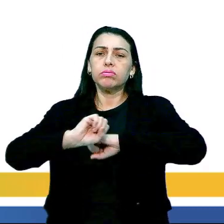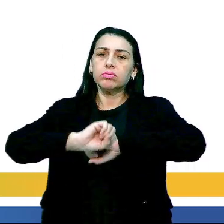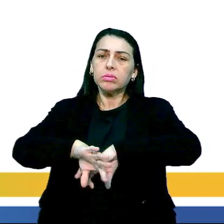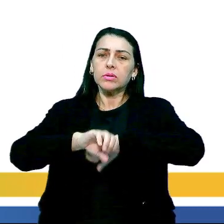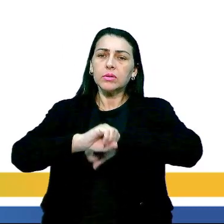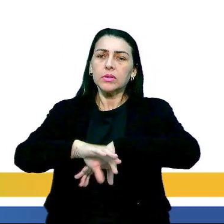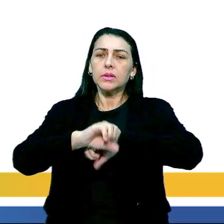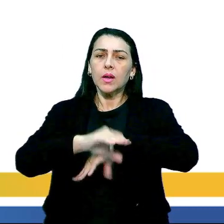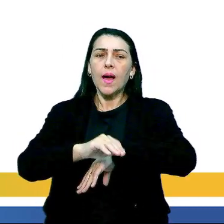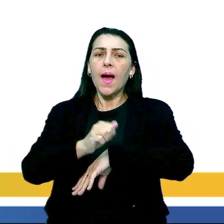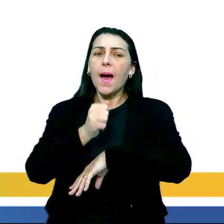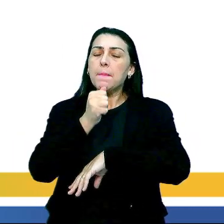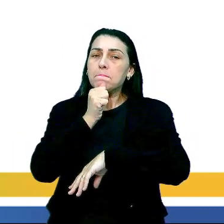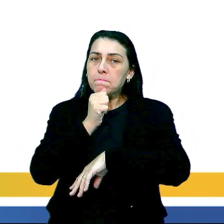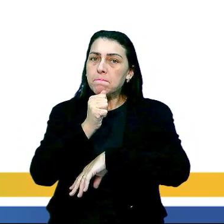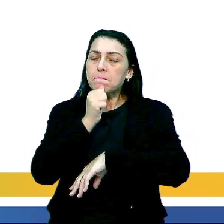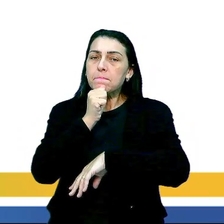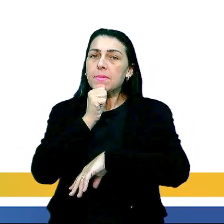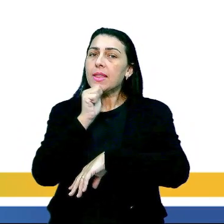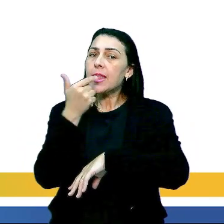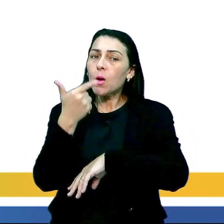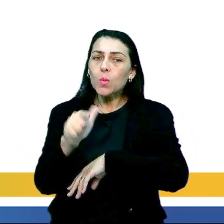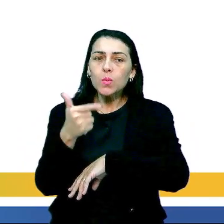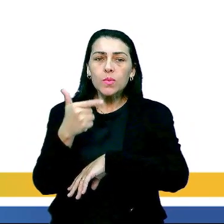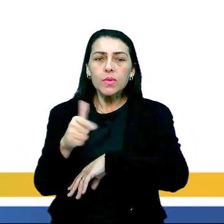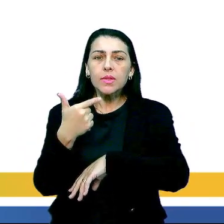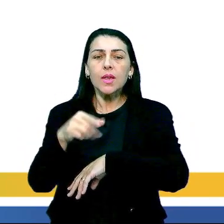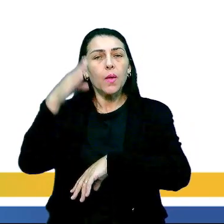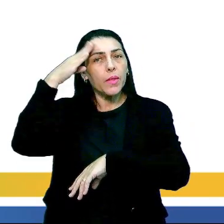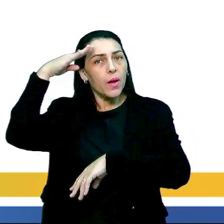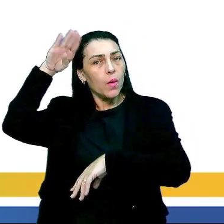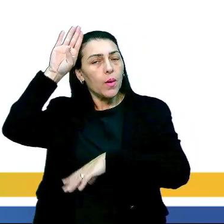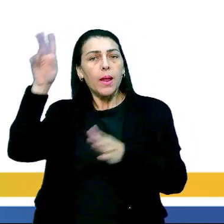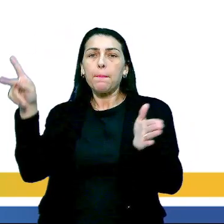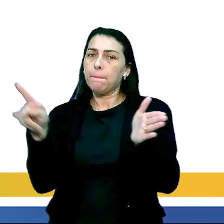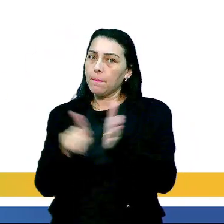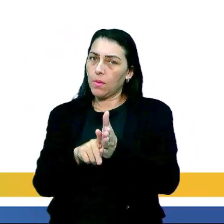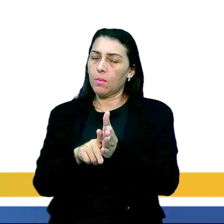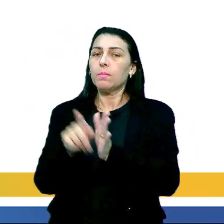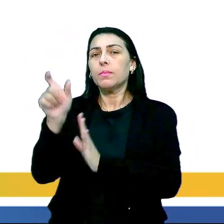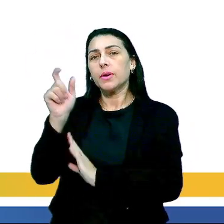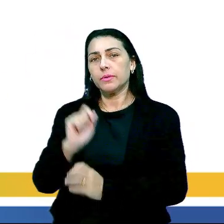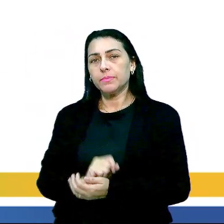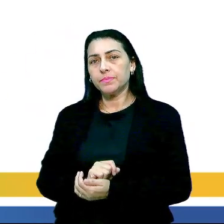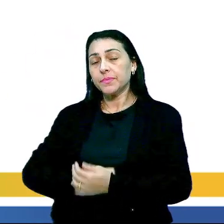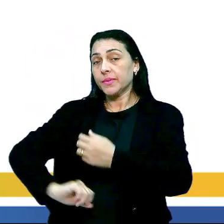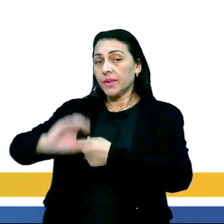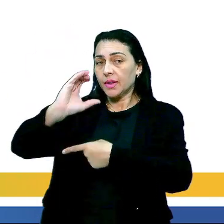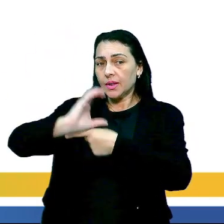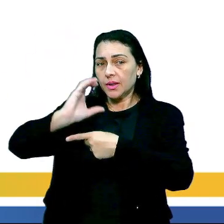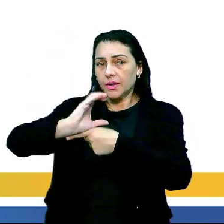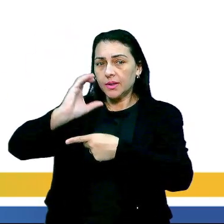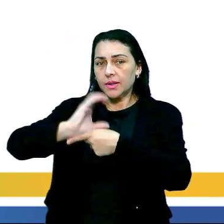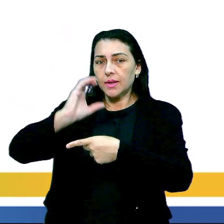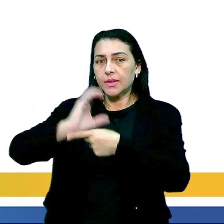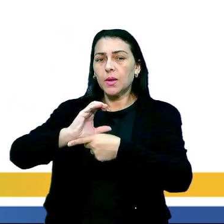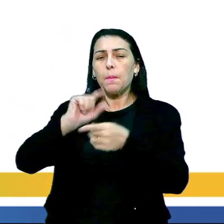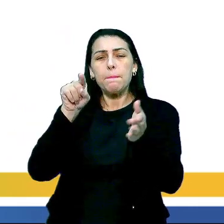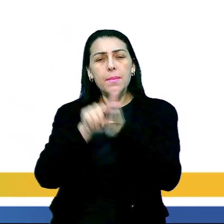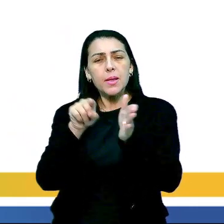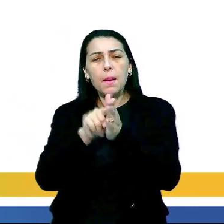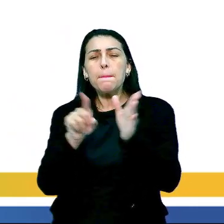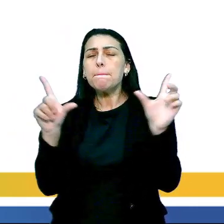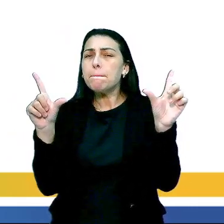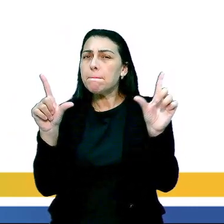oficialismo educacional, ainda que não haja uma teoria sobre elas. Letra C, são